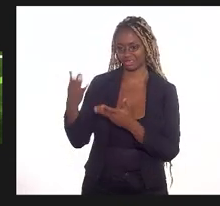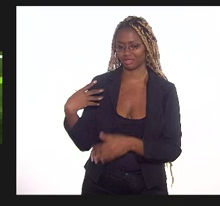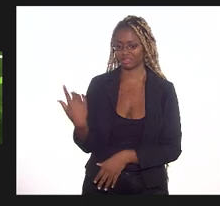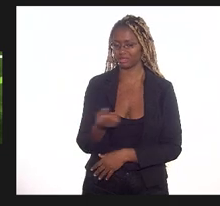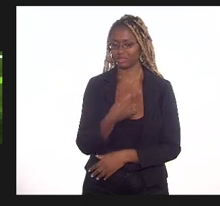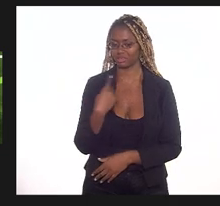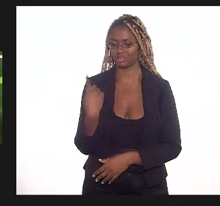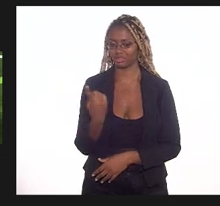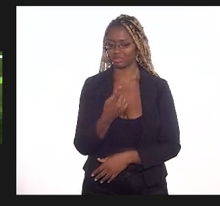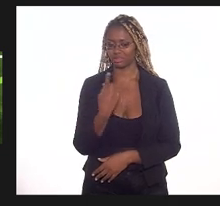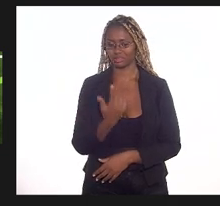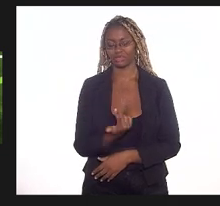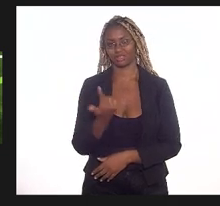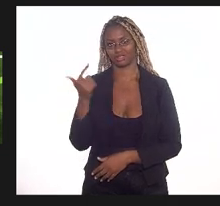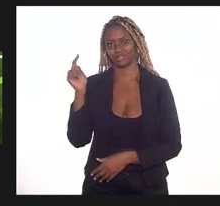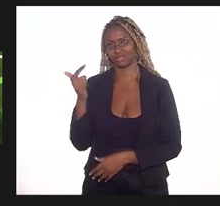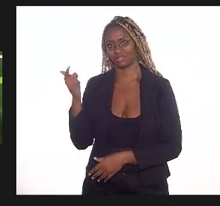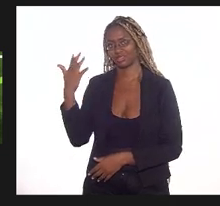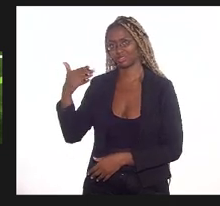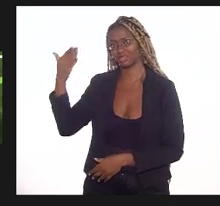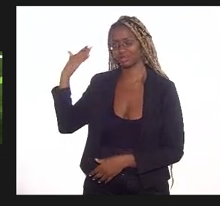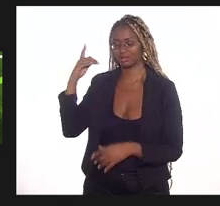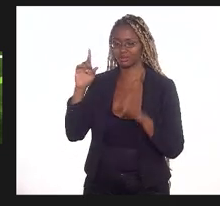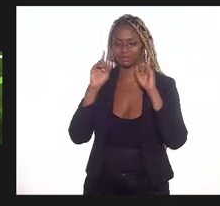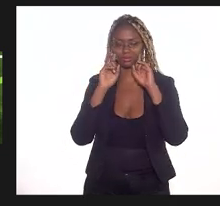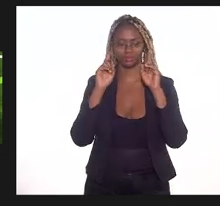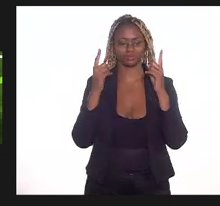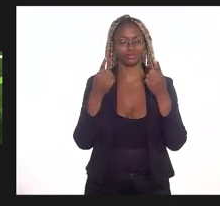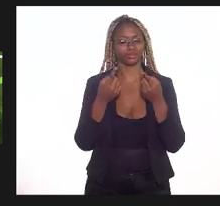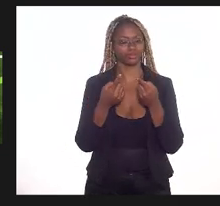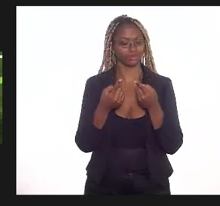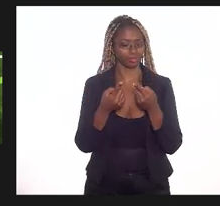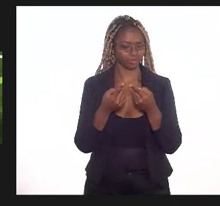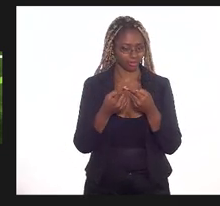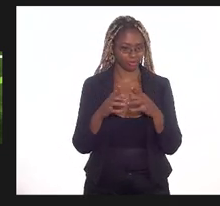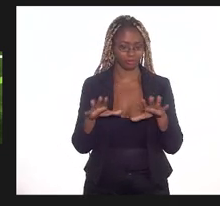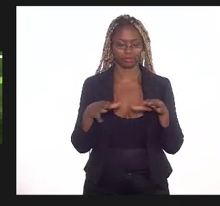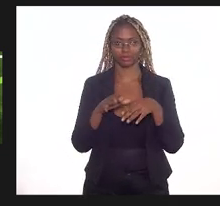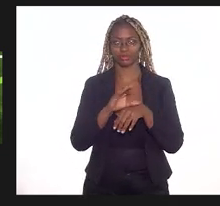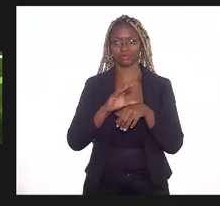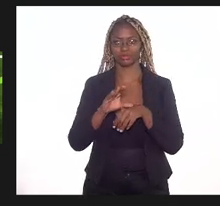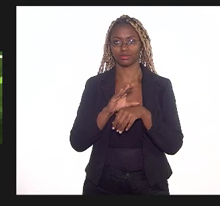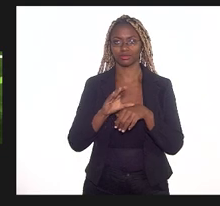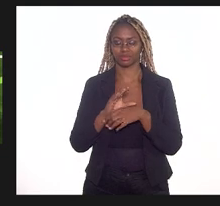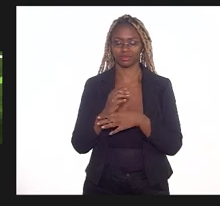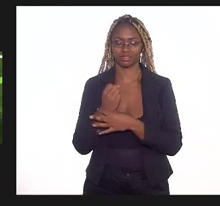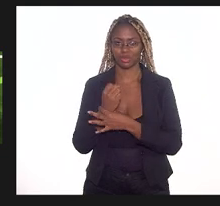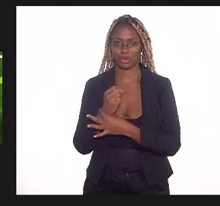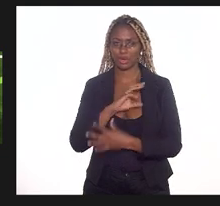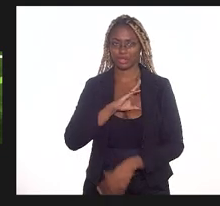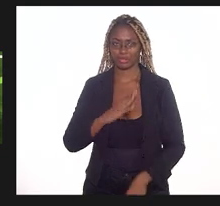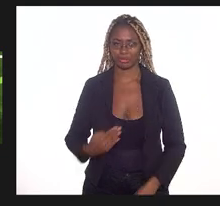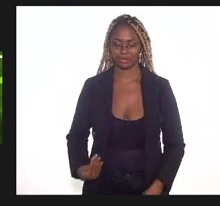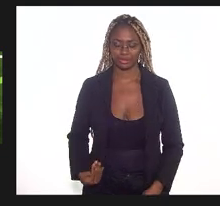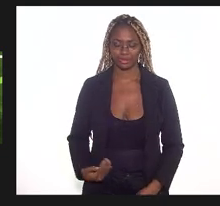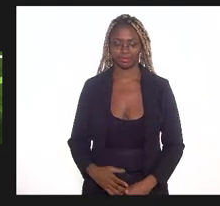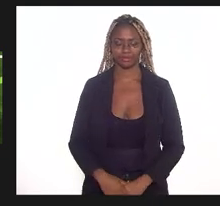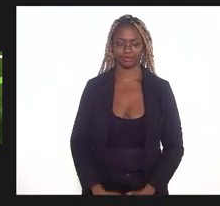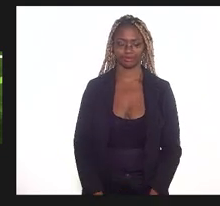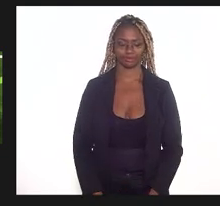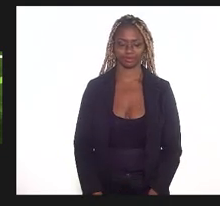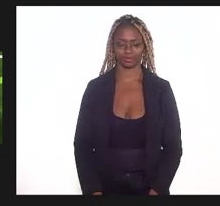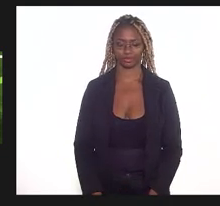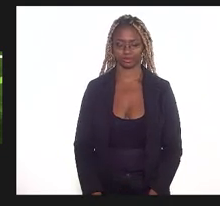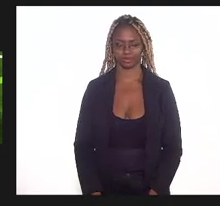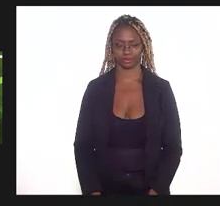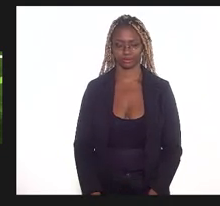nossas outroras reuniões da Comissão de Segurança Pública, né?